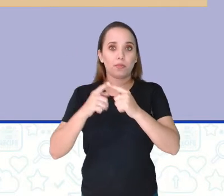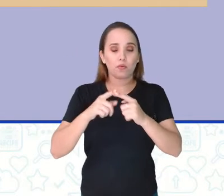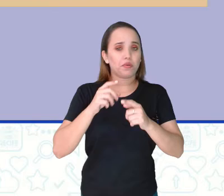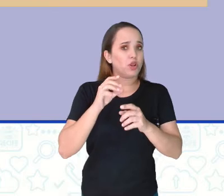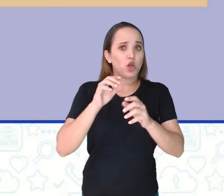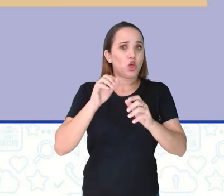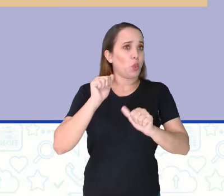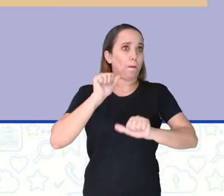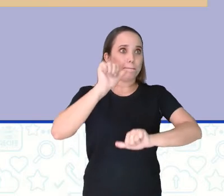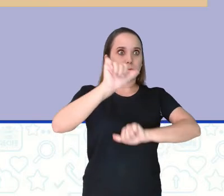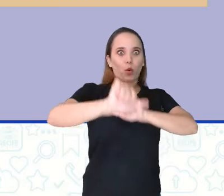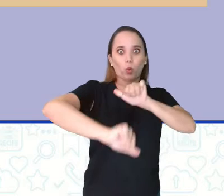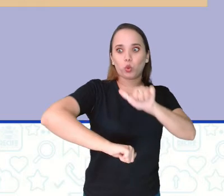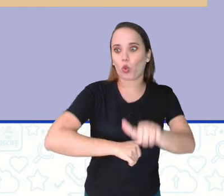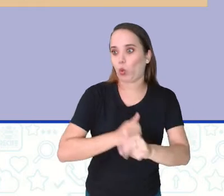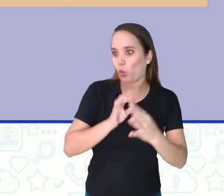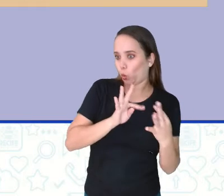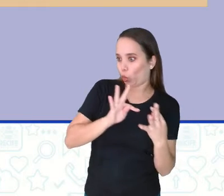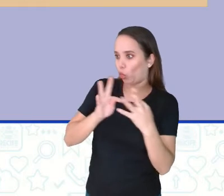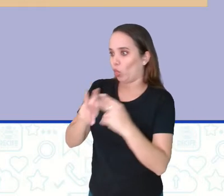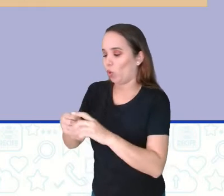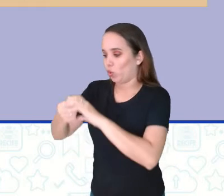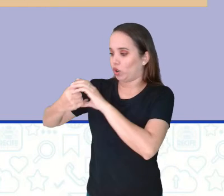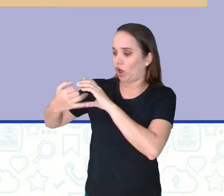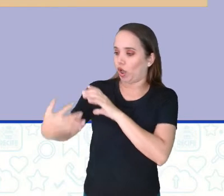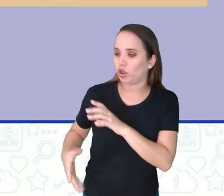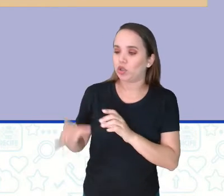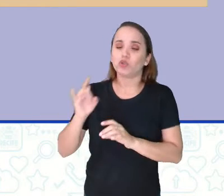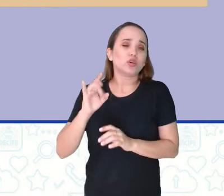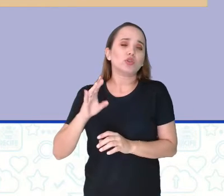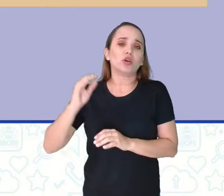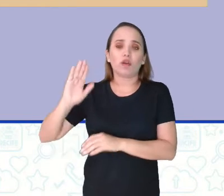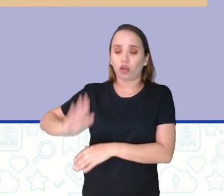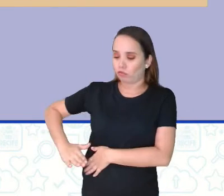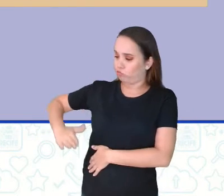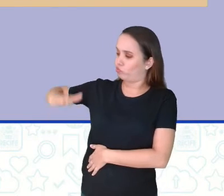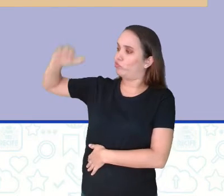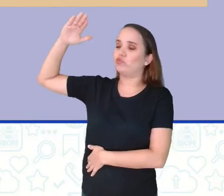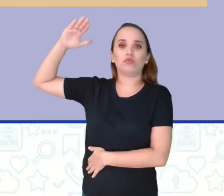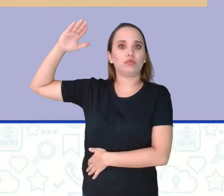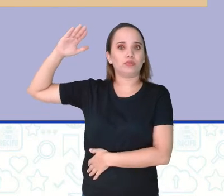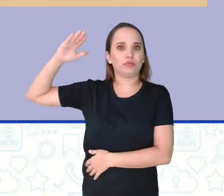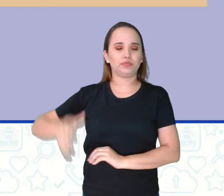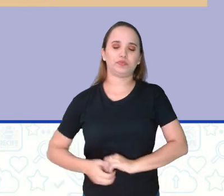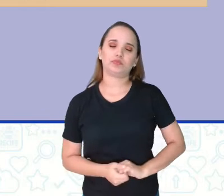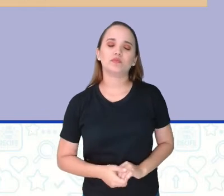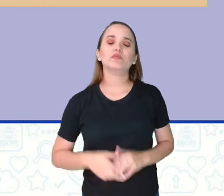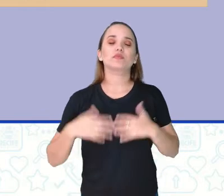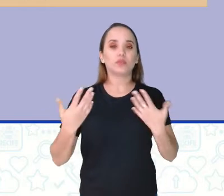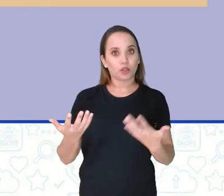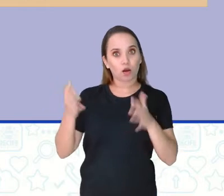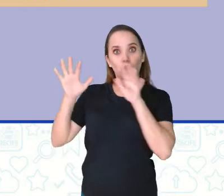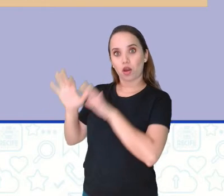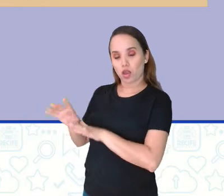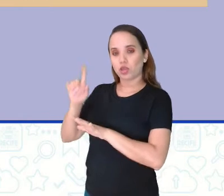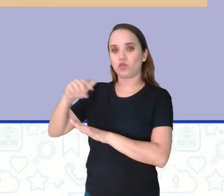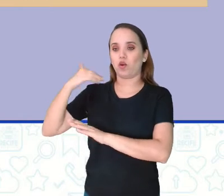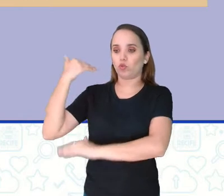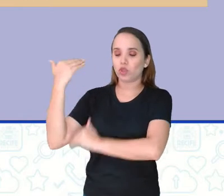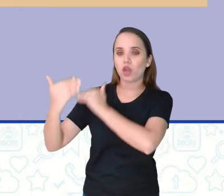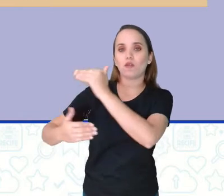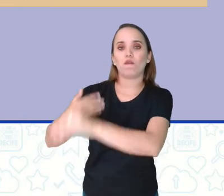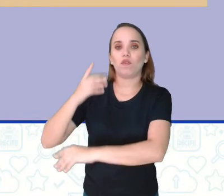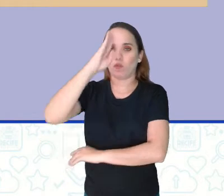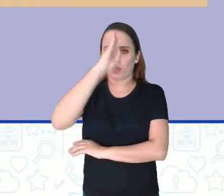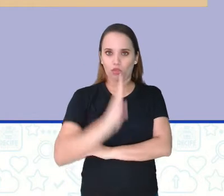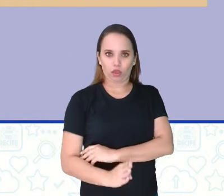Pés, mãos, né? Só vai se desenvolver, vai crescer, né? E aí esse é chamado de desenvolvimento